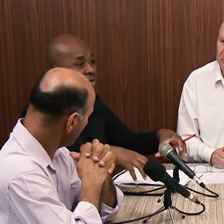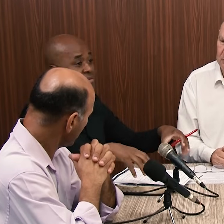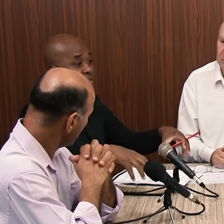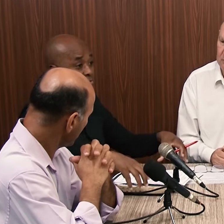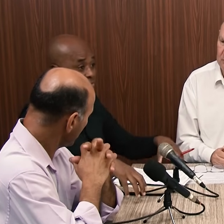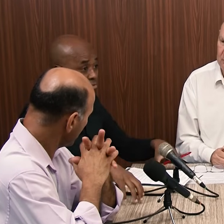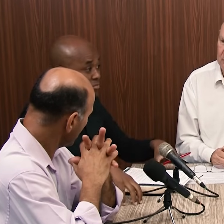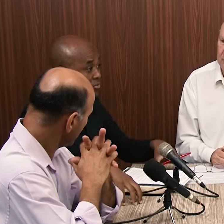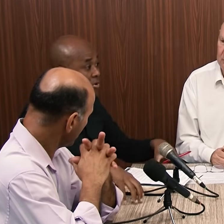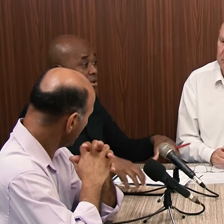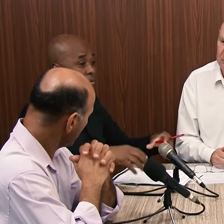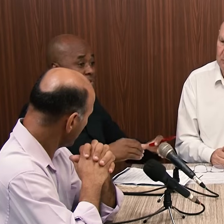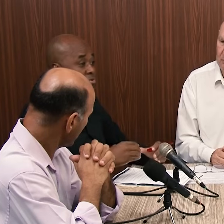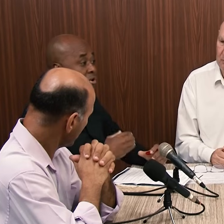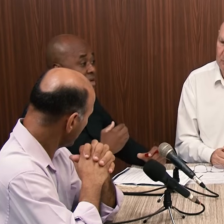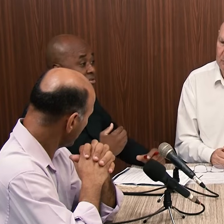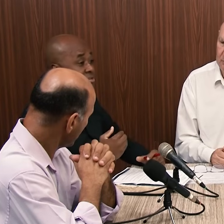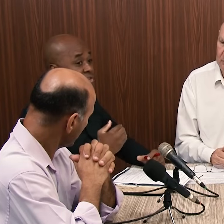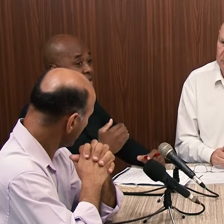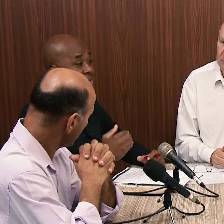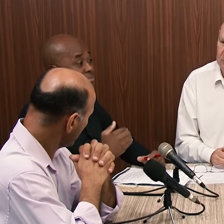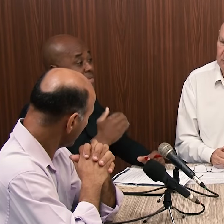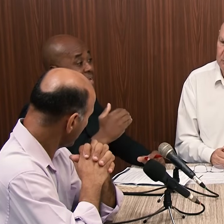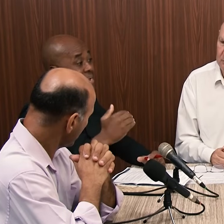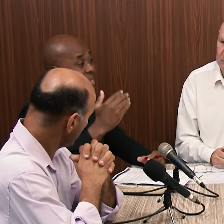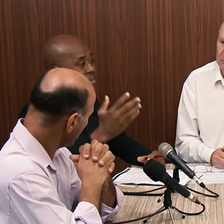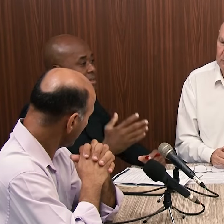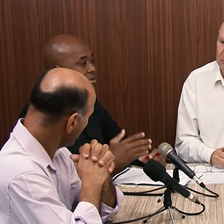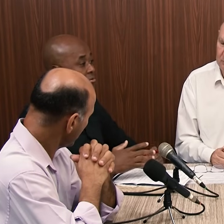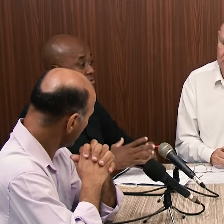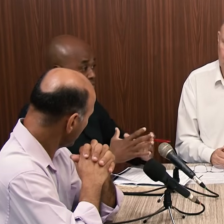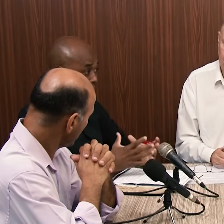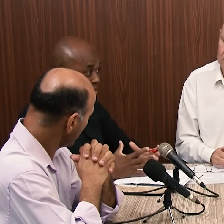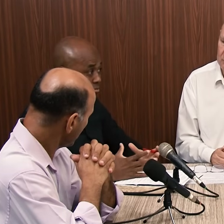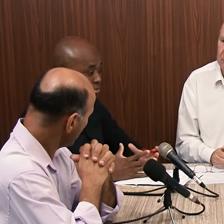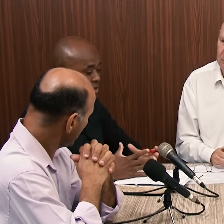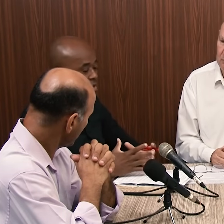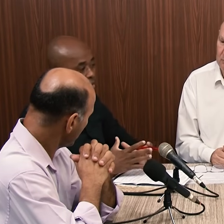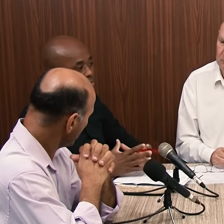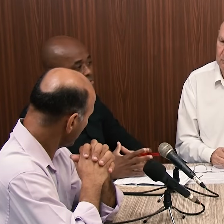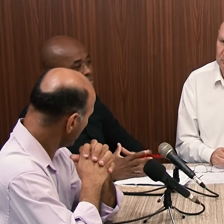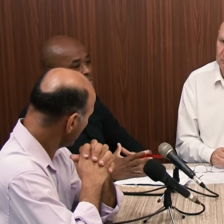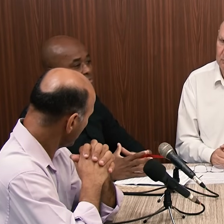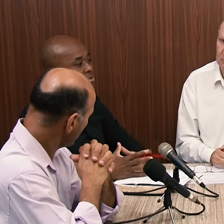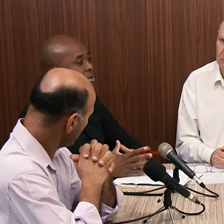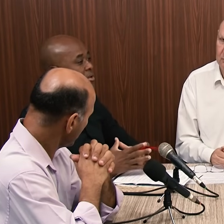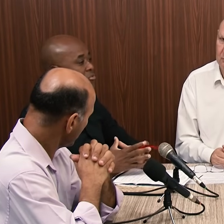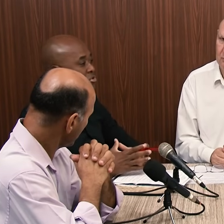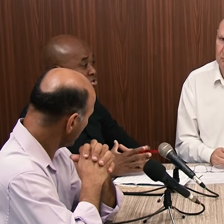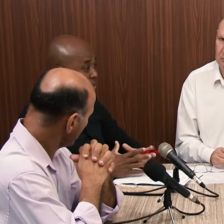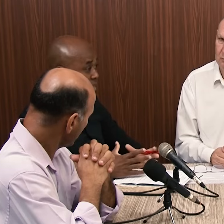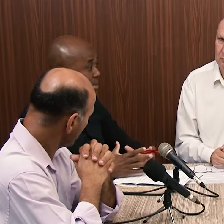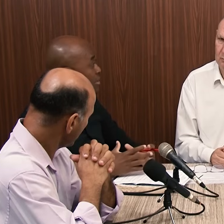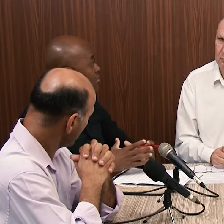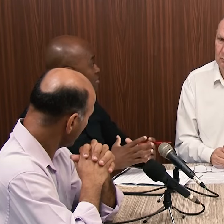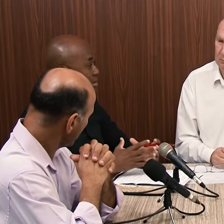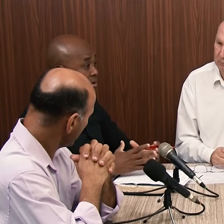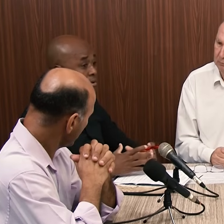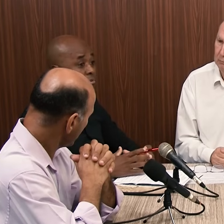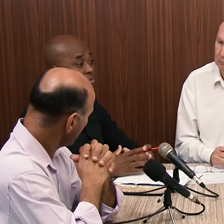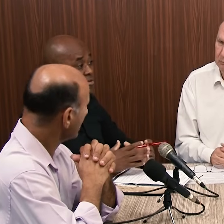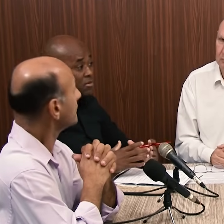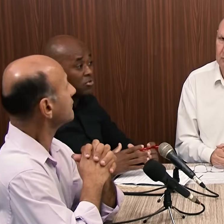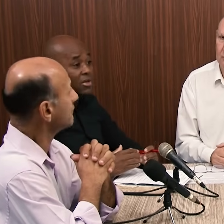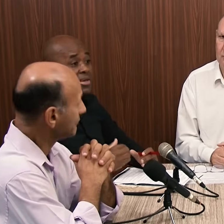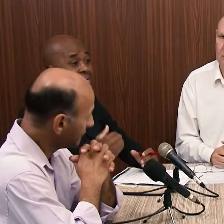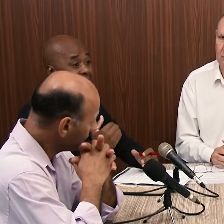nossas bases nas coisas do mundo. Mas o Senhor quer que nós enxerguemos a eternidade. Quando enxergamos, nós conseguimos nos desprender, dizer